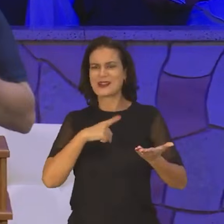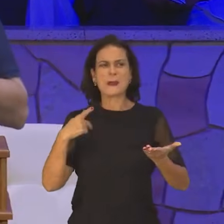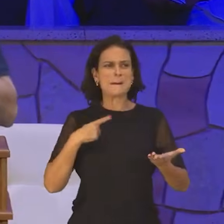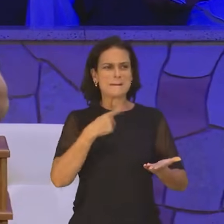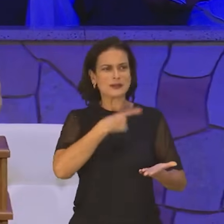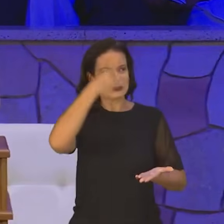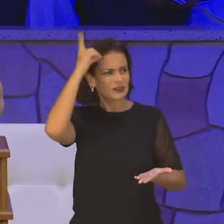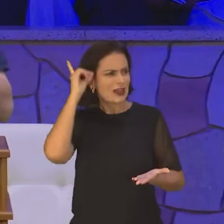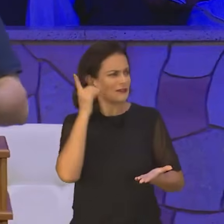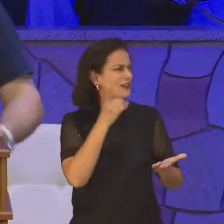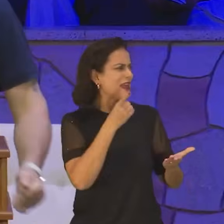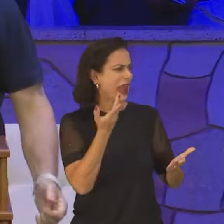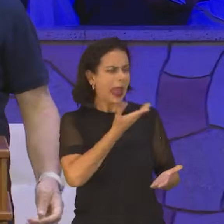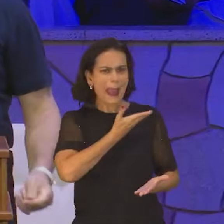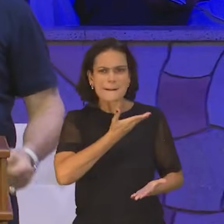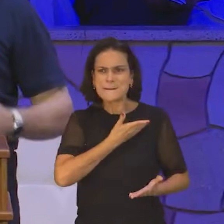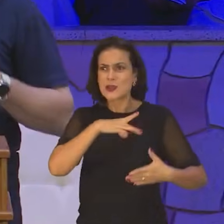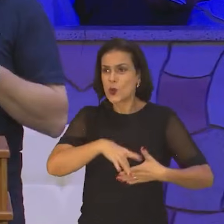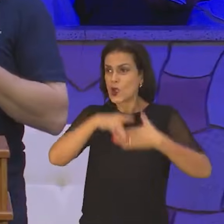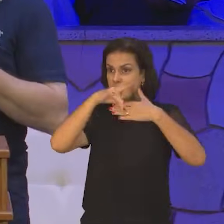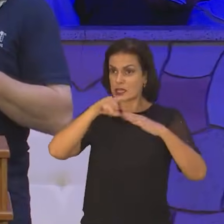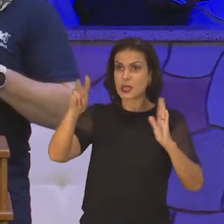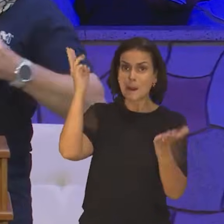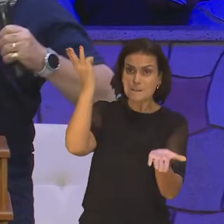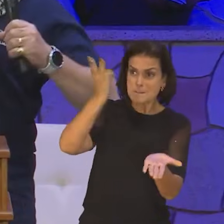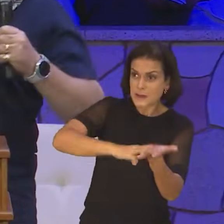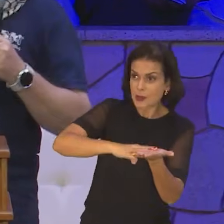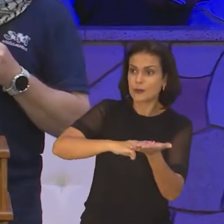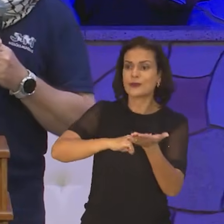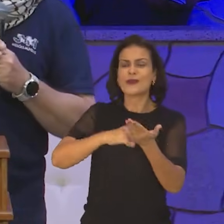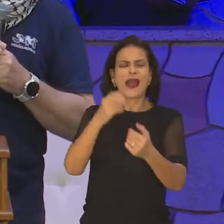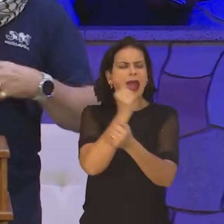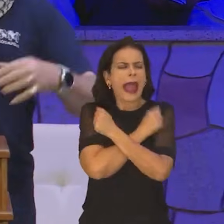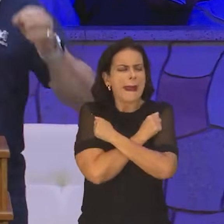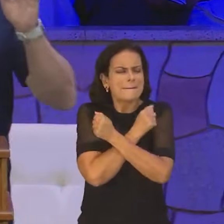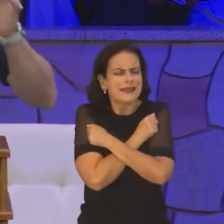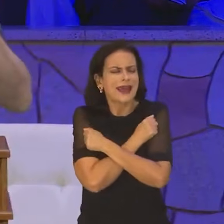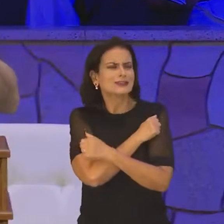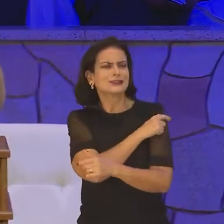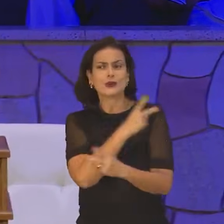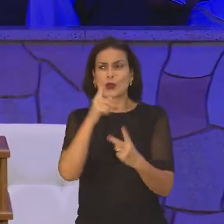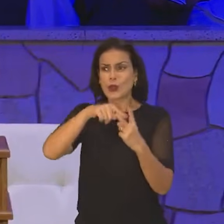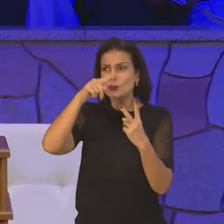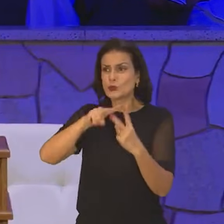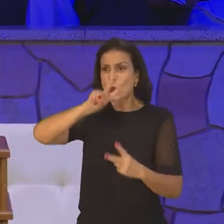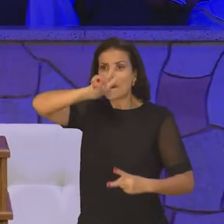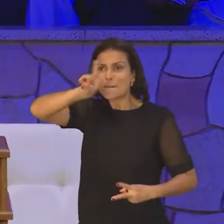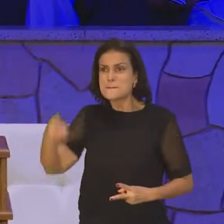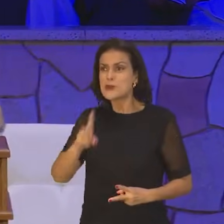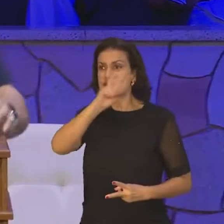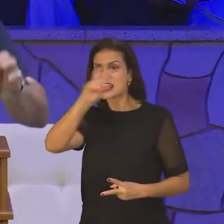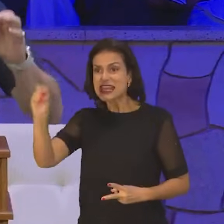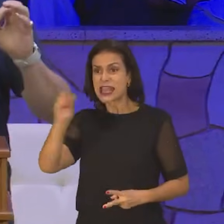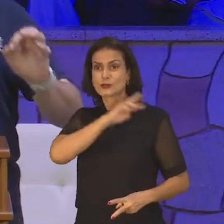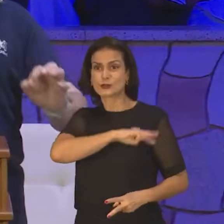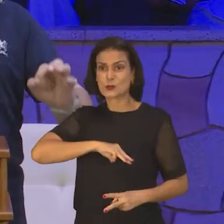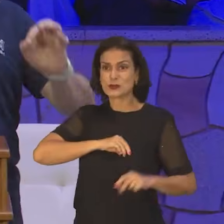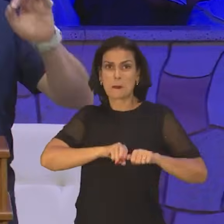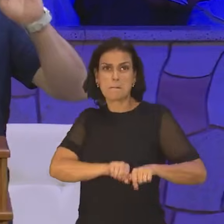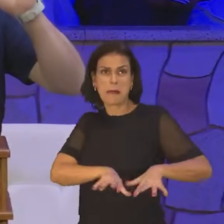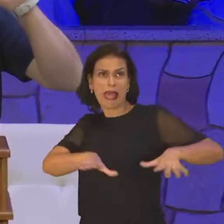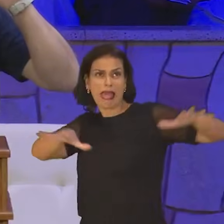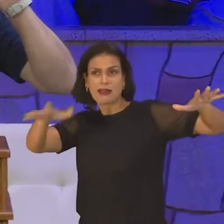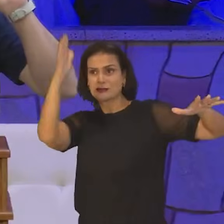pastorzão, pastores, amigos, líderes, membros. Eu trouxe um grande abraço de 2.510 missionários